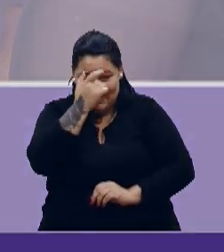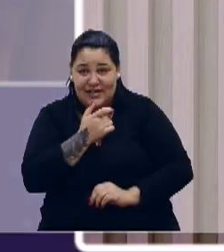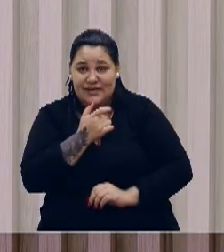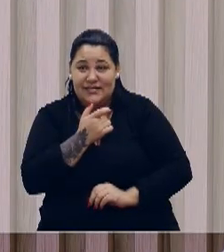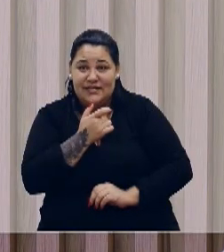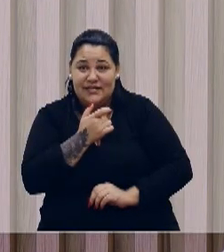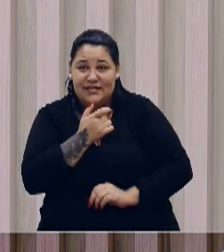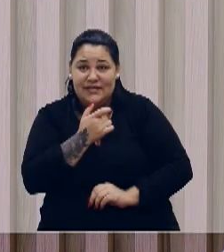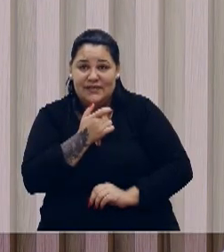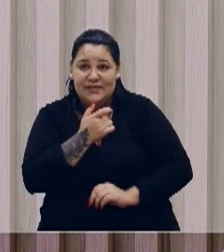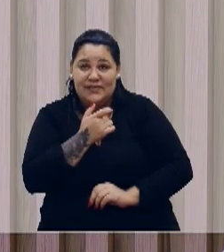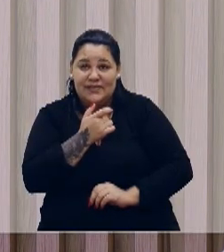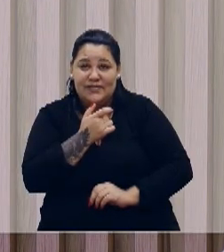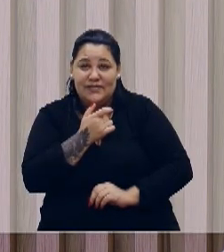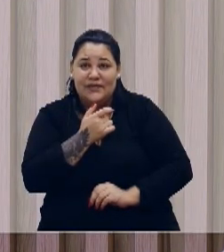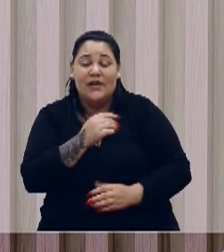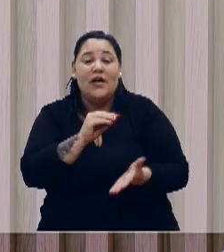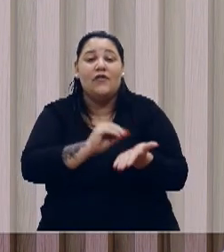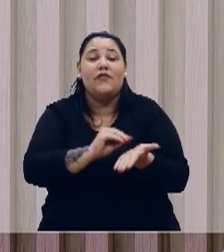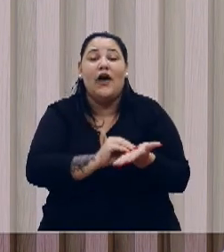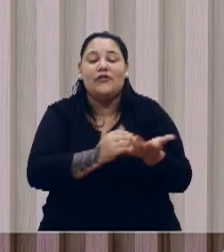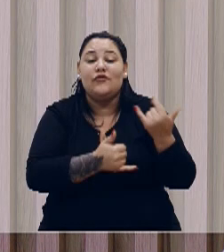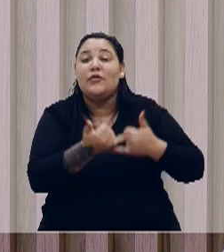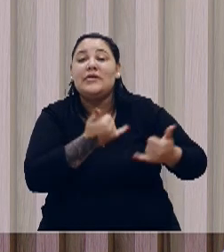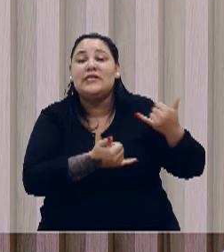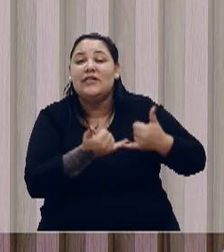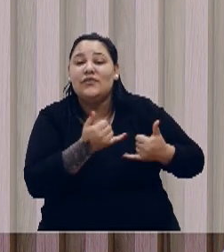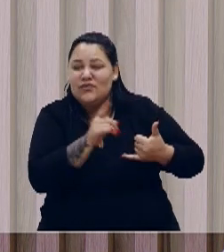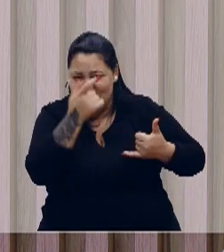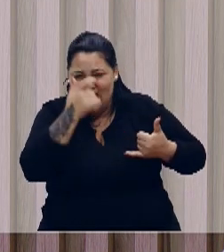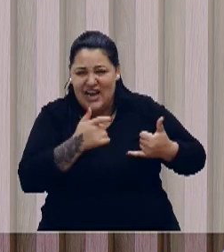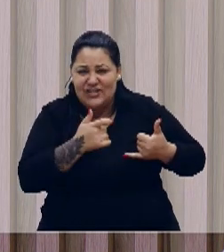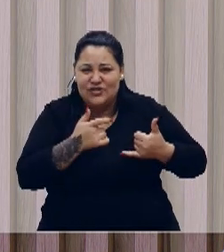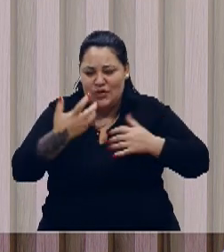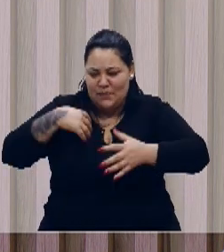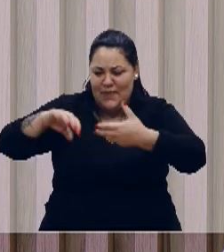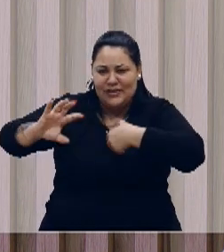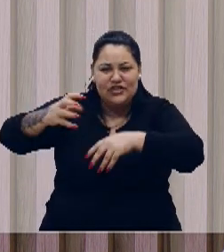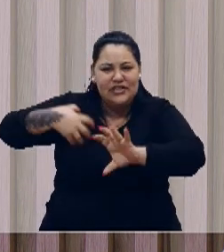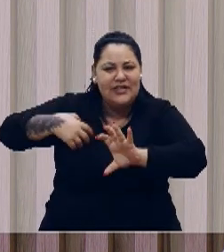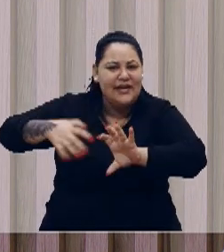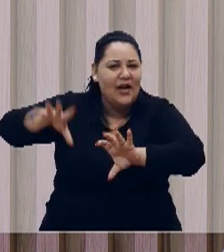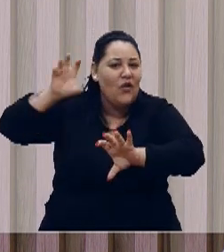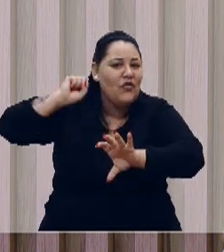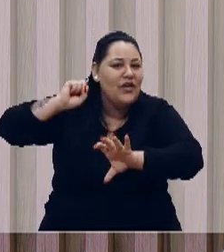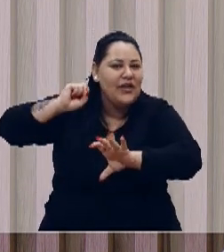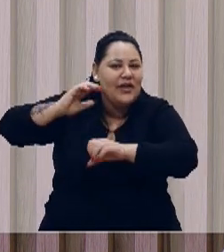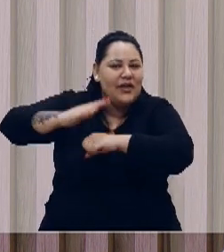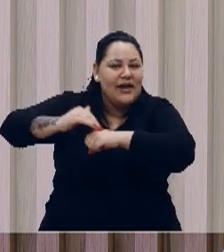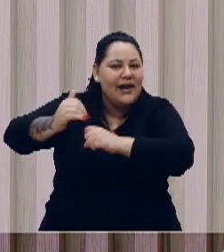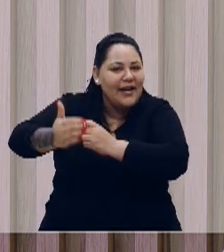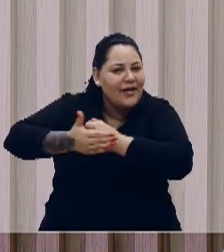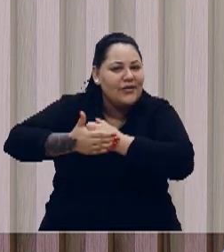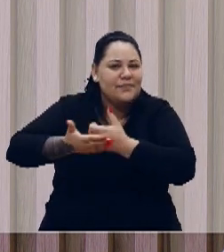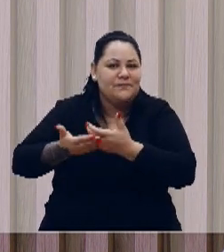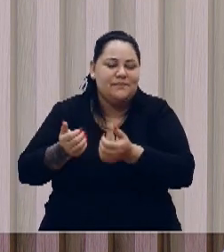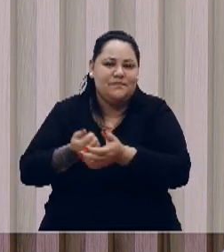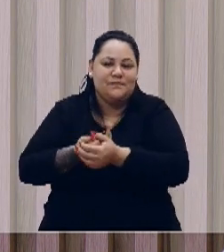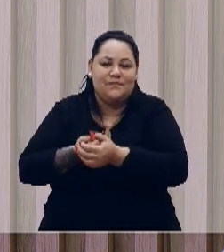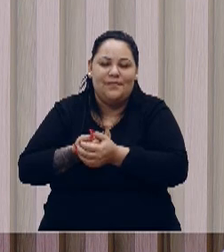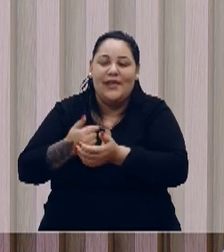caso falta informação, falta empatia, falta escuta para acolher essas mães? Eu acho que falta tolerância.